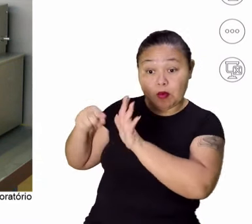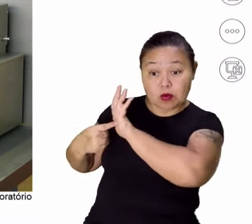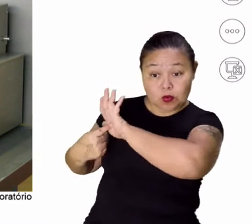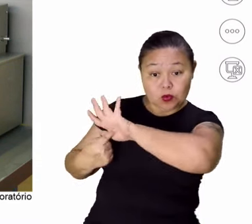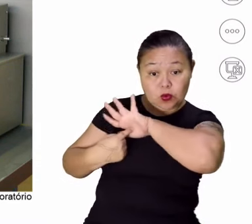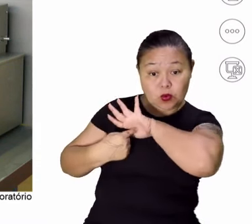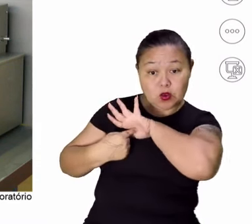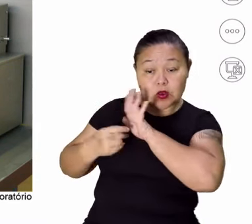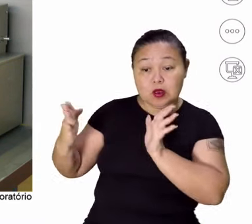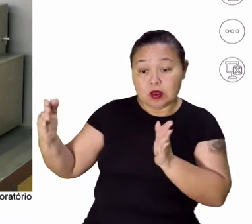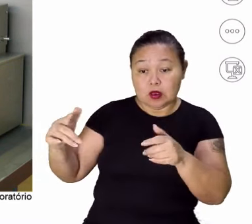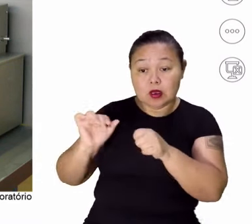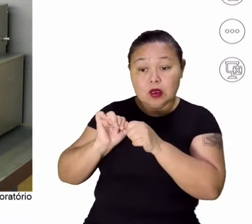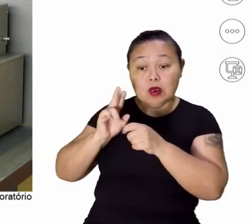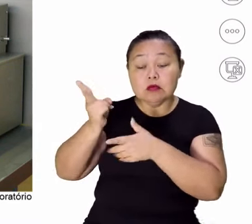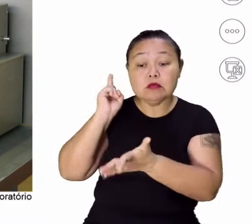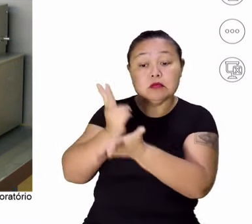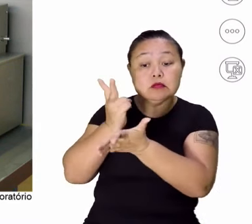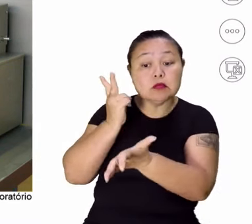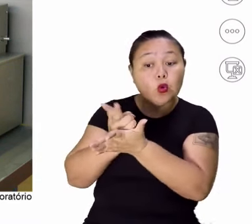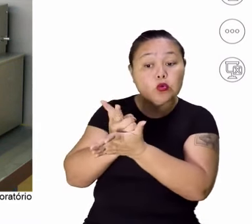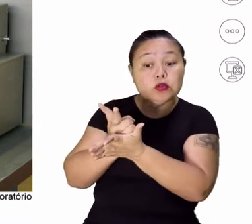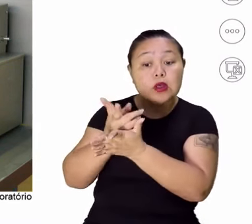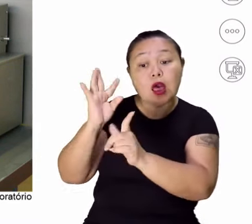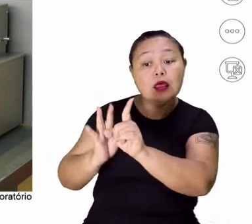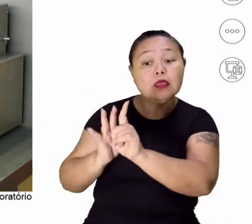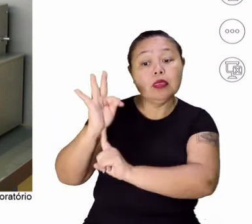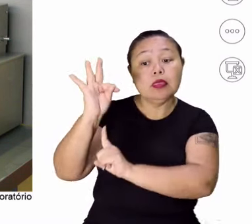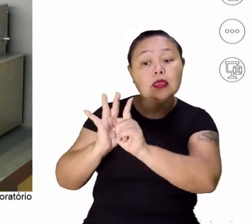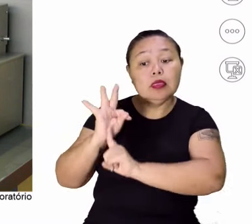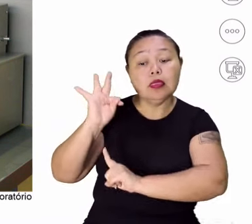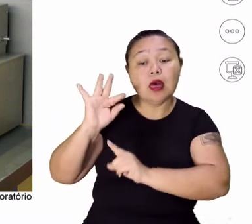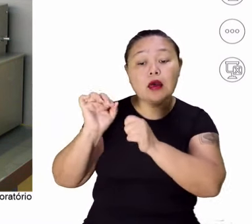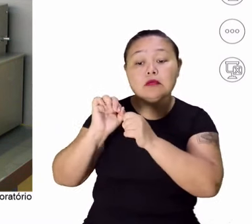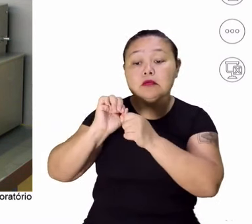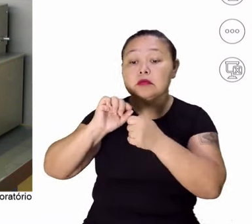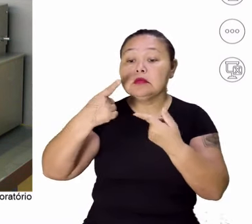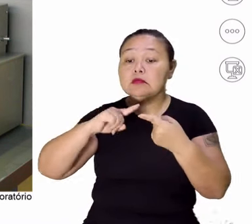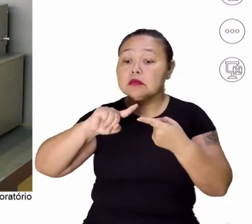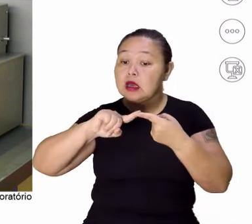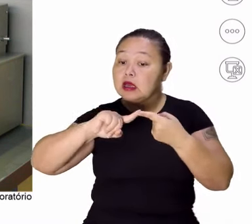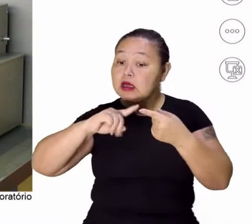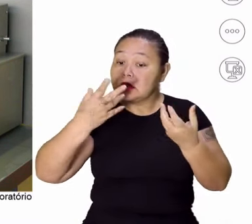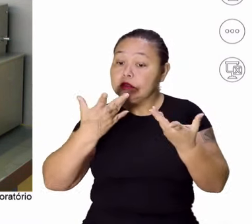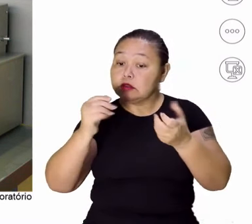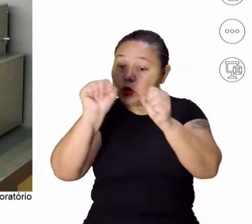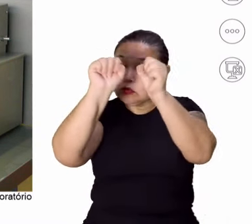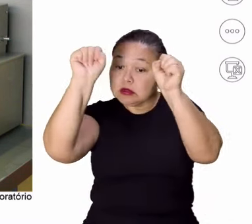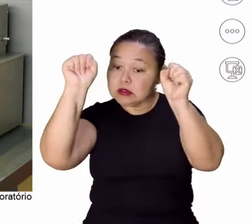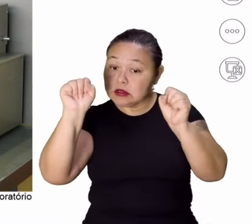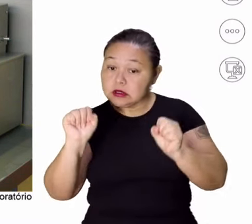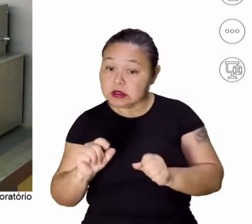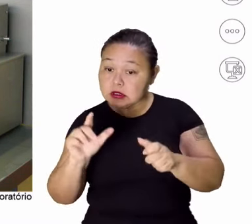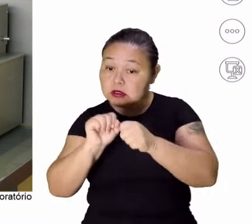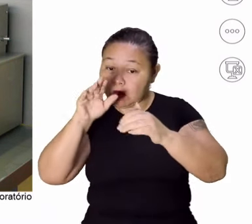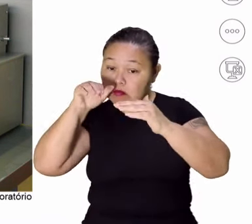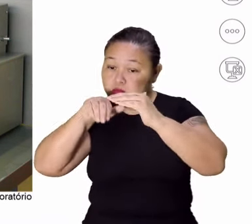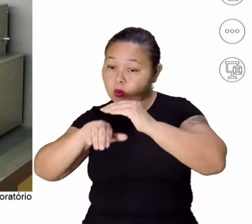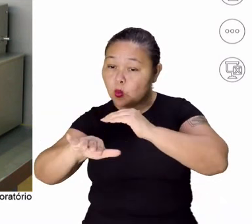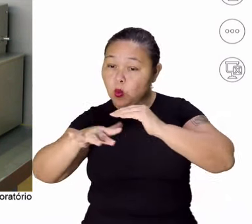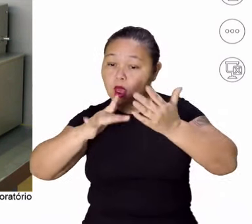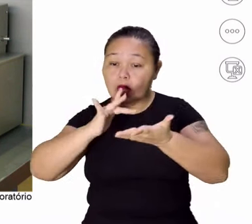É um aparelho destinado a manter constante a temperatura de sistema em reação. Trata-se de um recipiente que contém um